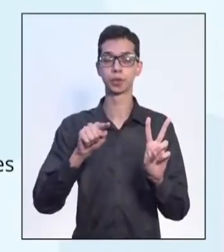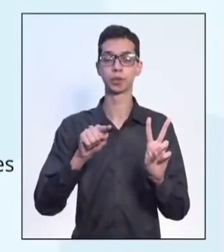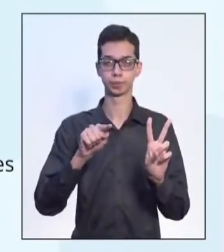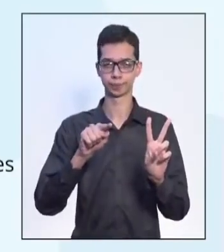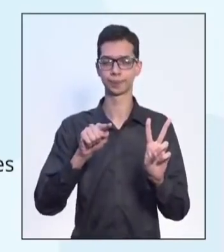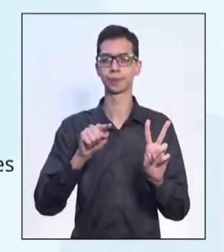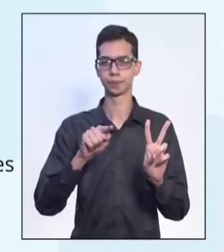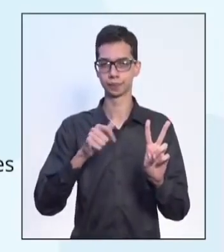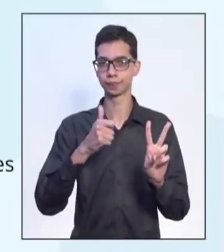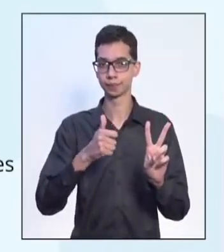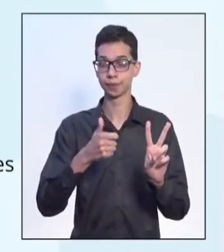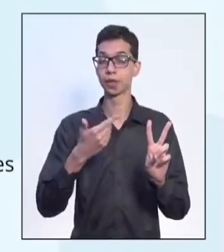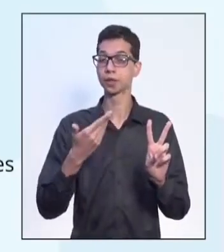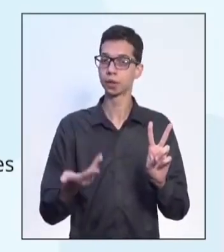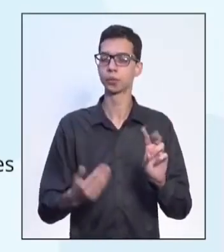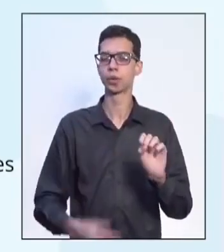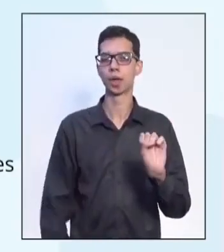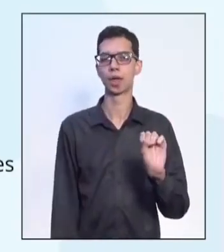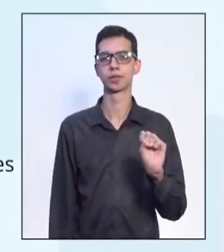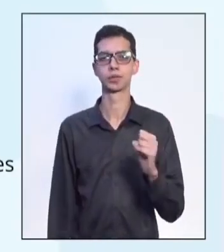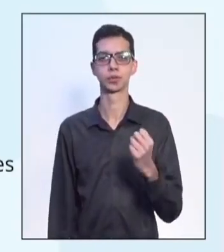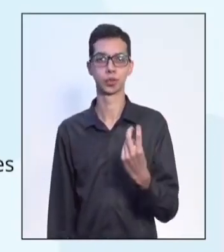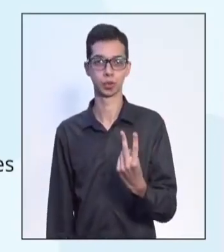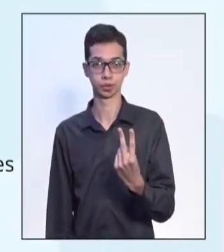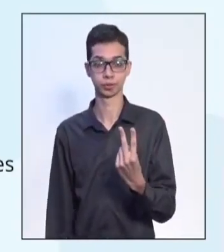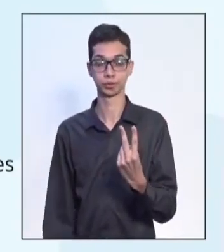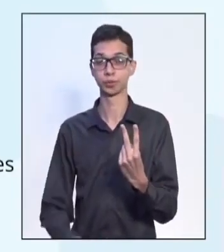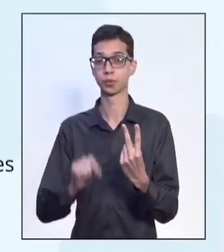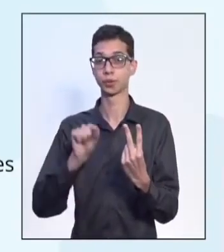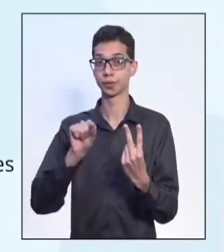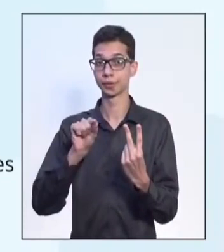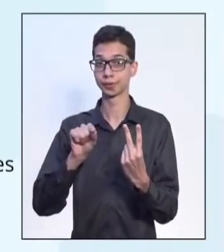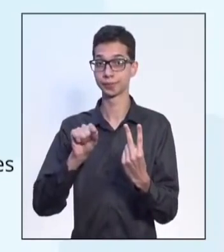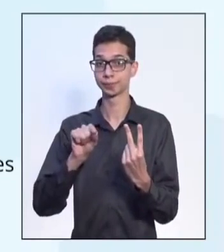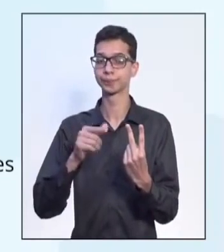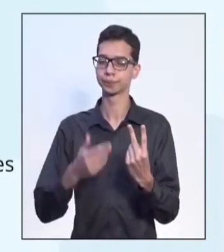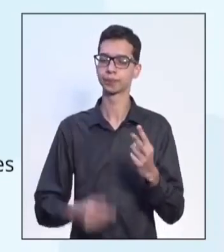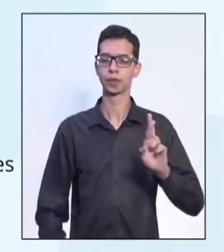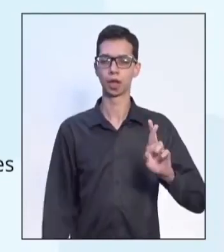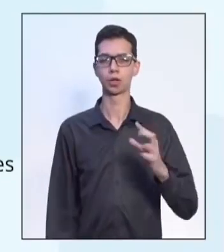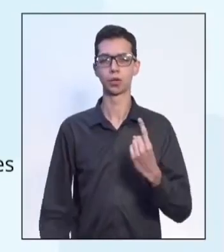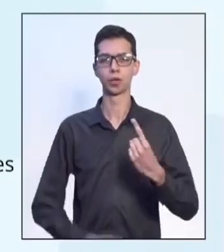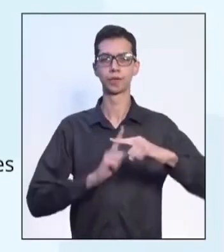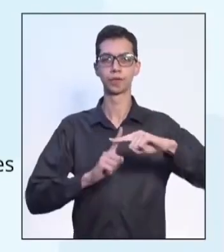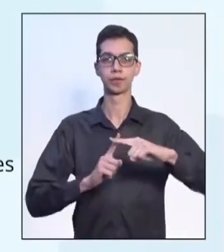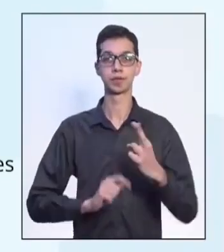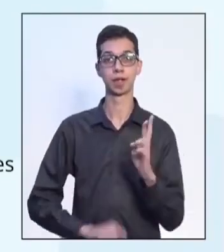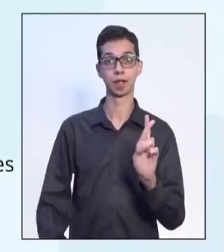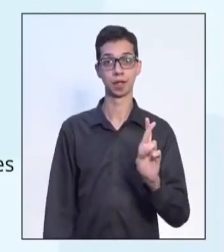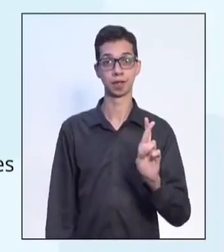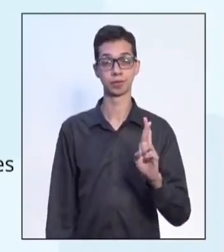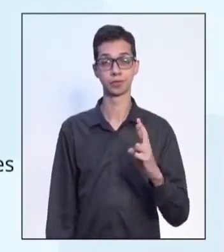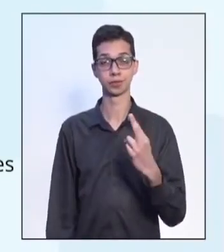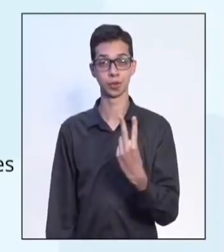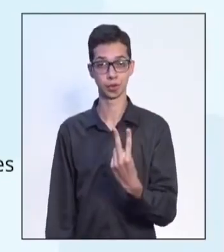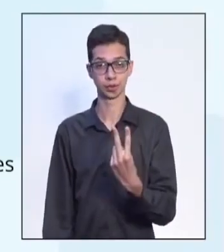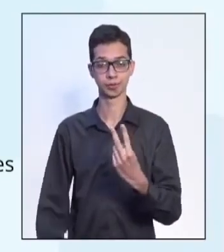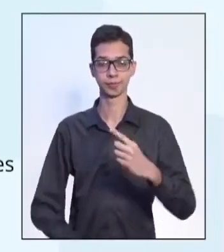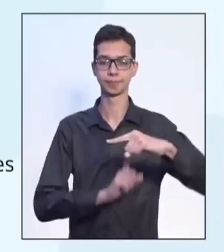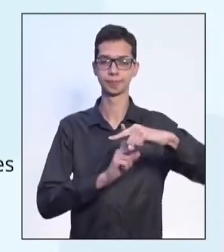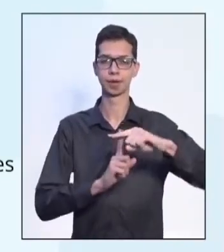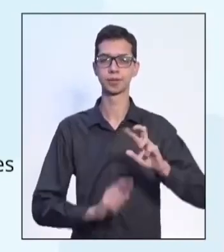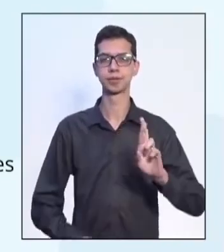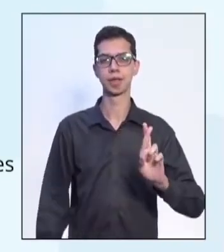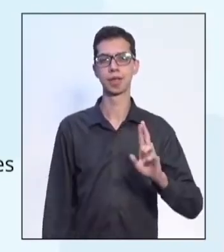duas. Então, S2 é R1 vezes R2 mais